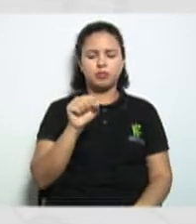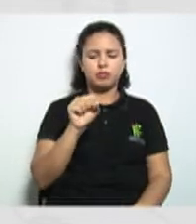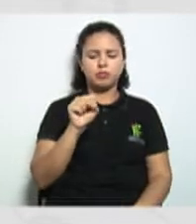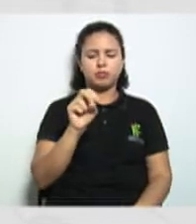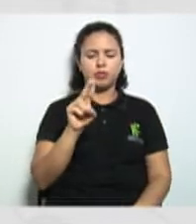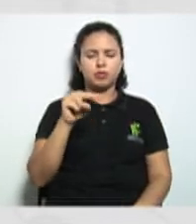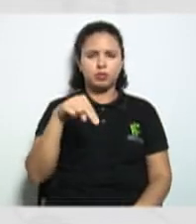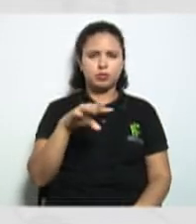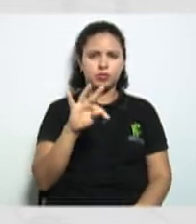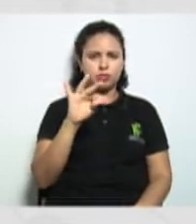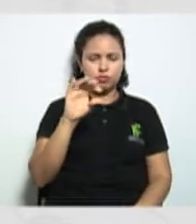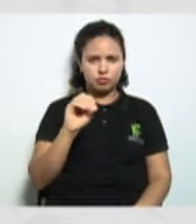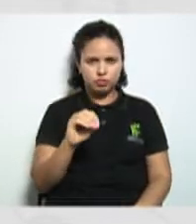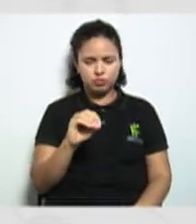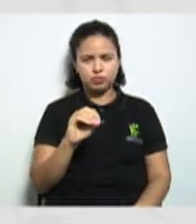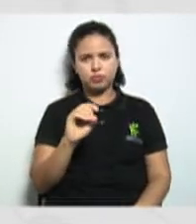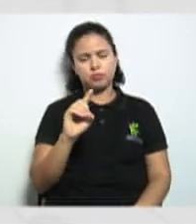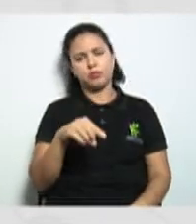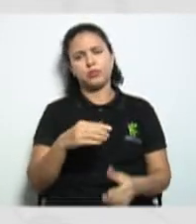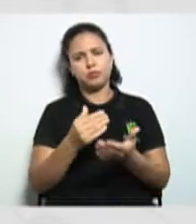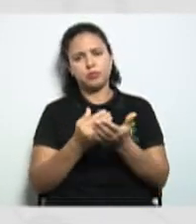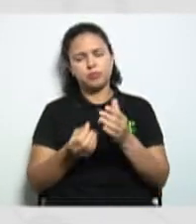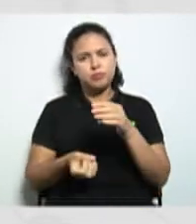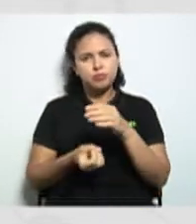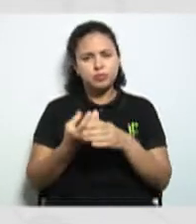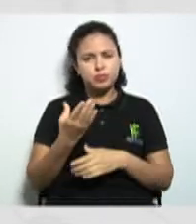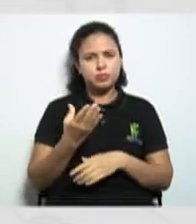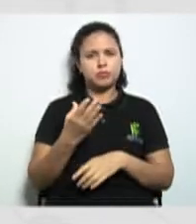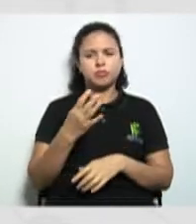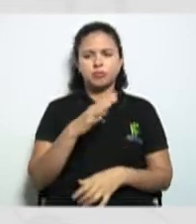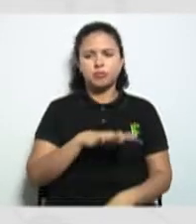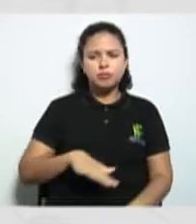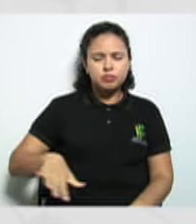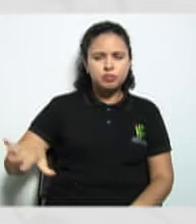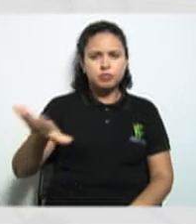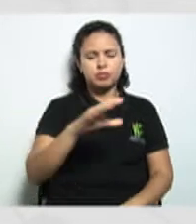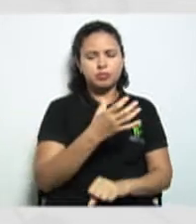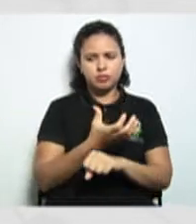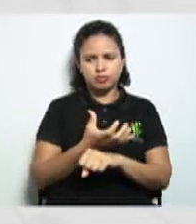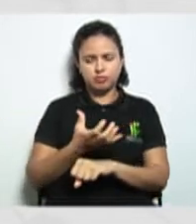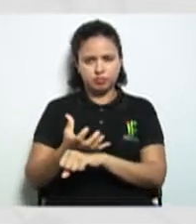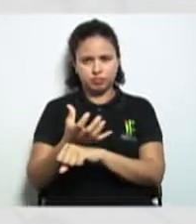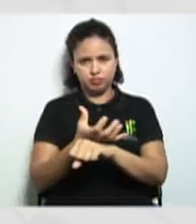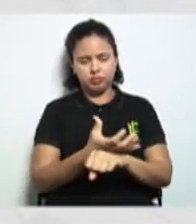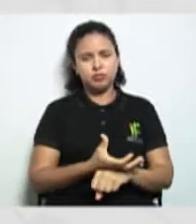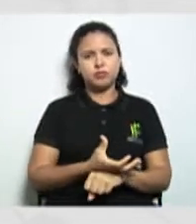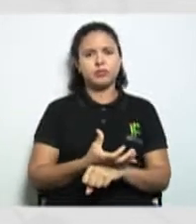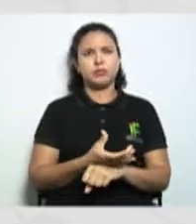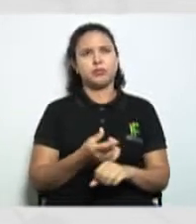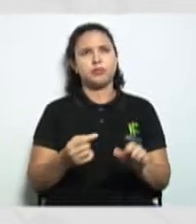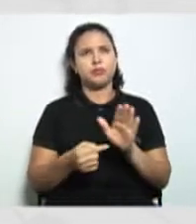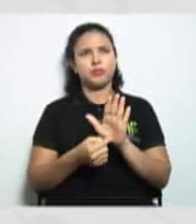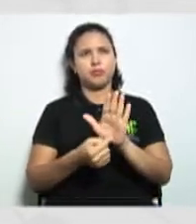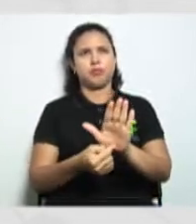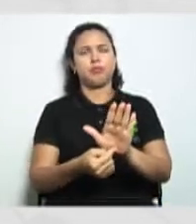geralmente dos campos disciplinares. Professora? O que são esses campos disciplinares? Vamos mostrar aí.